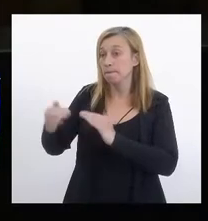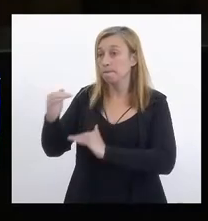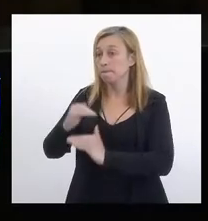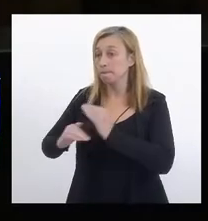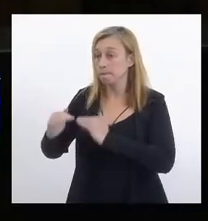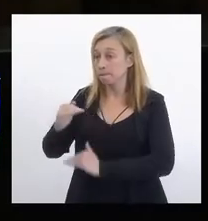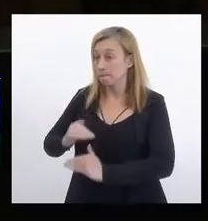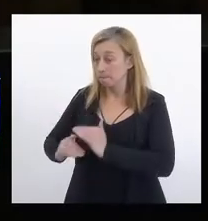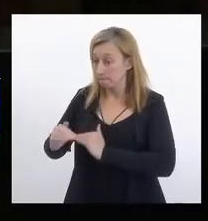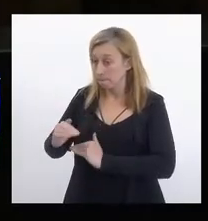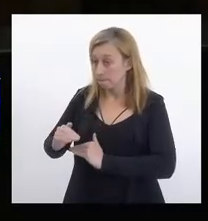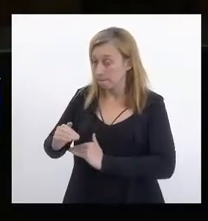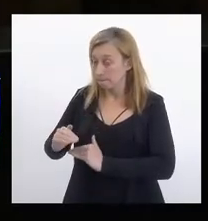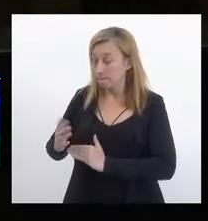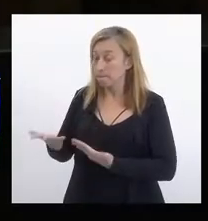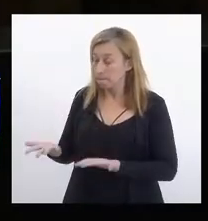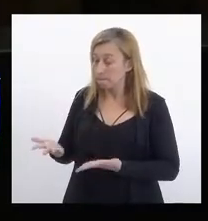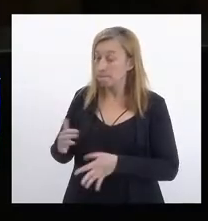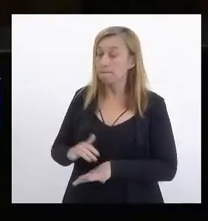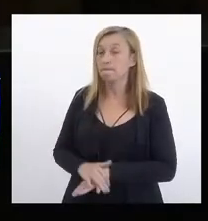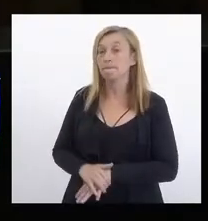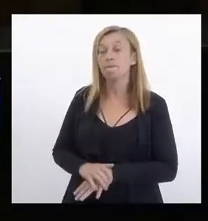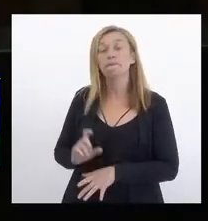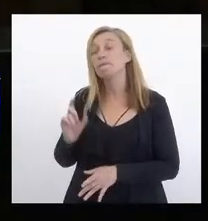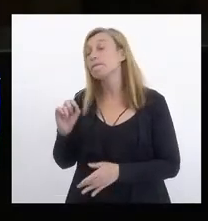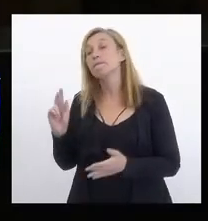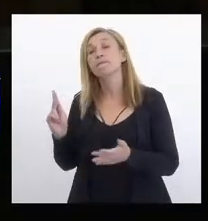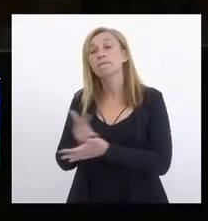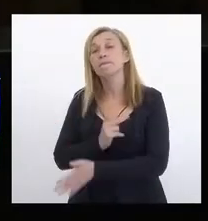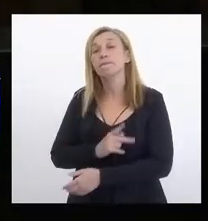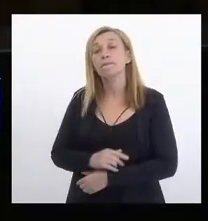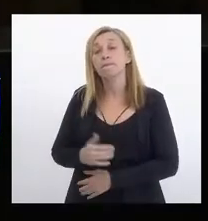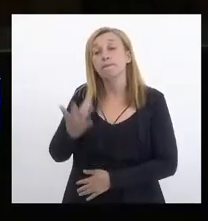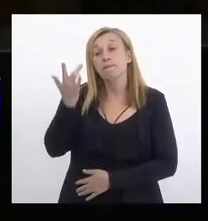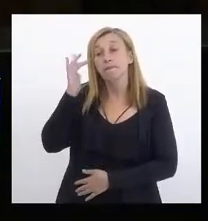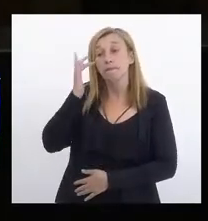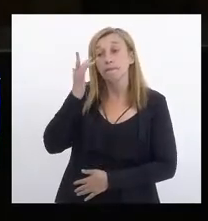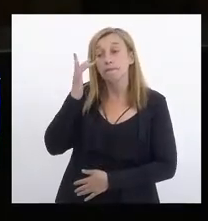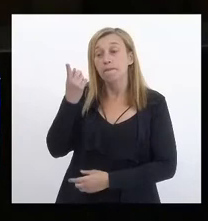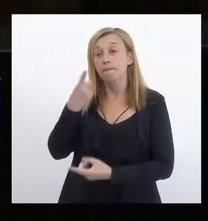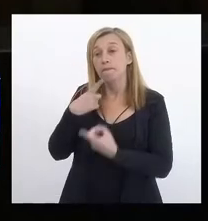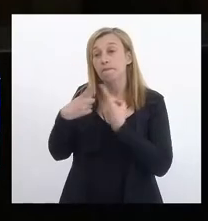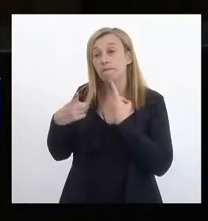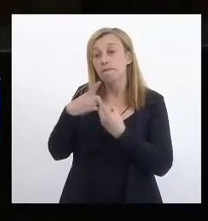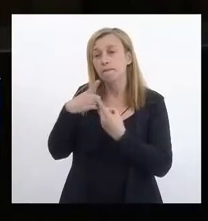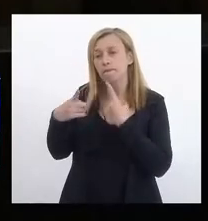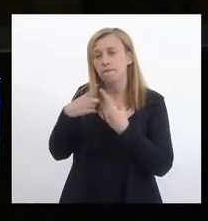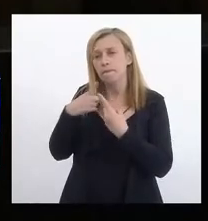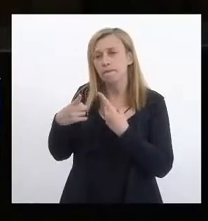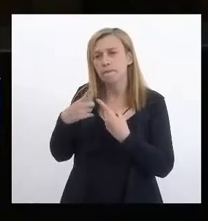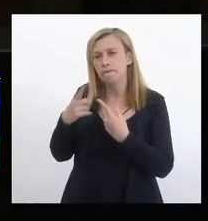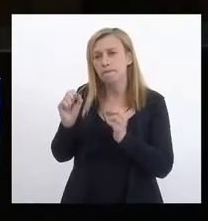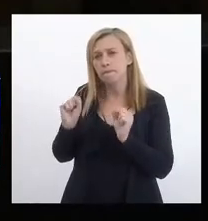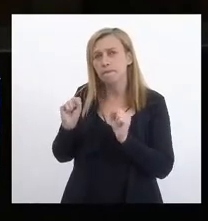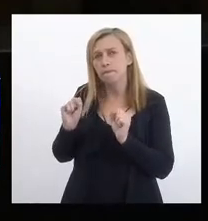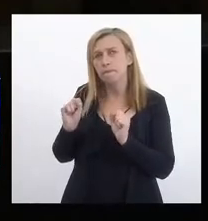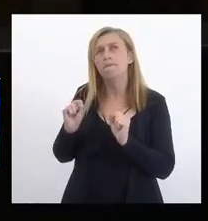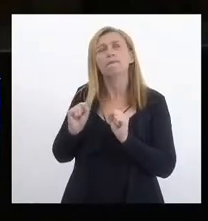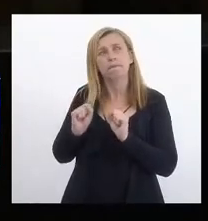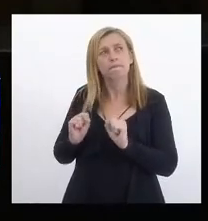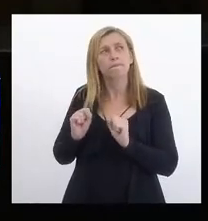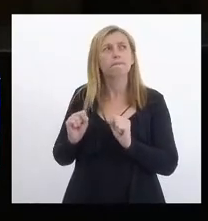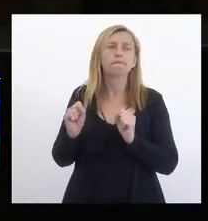retrocesso. E o que que acontece? Eu acho que o debate, ele deva